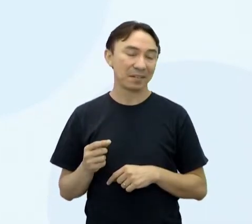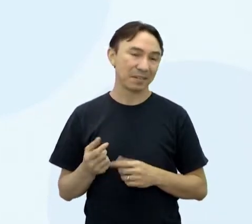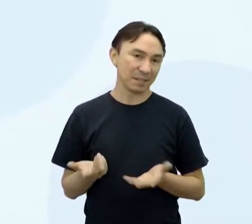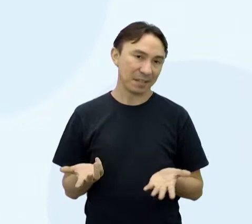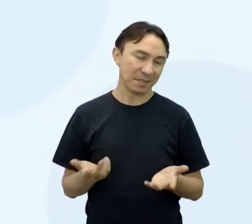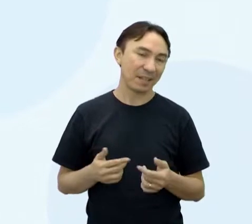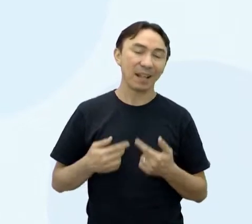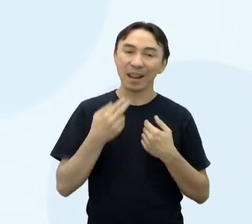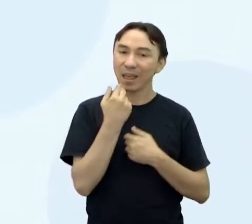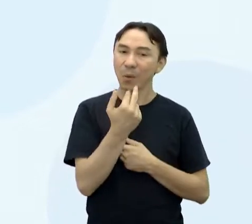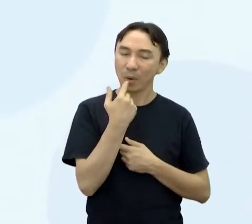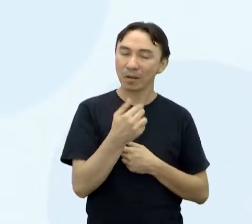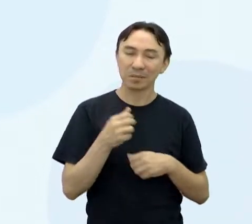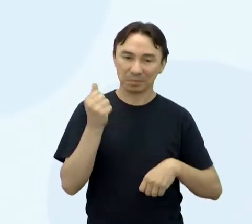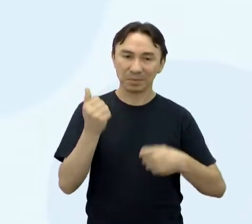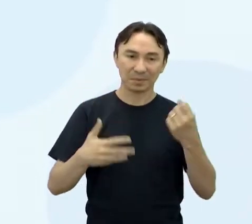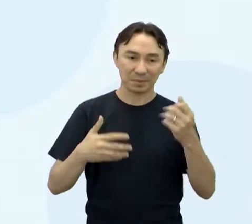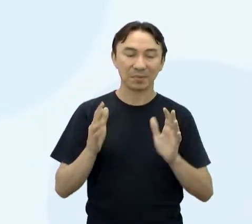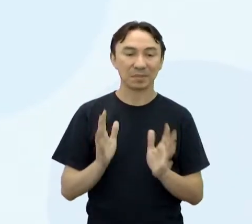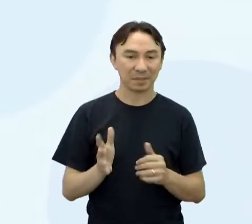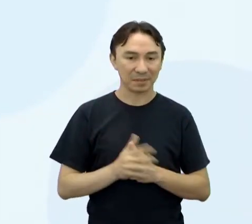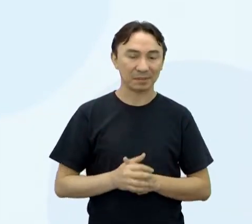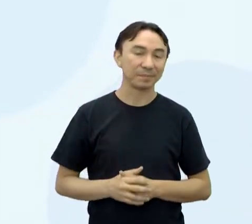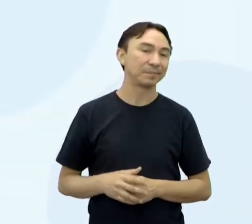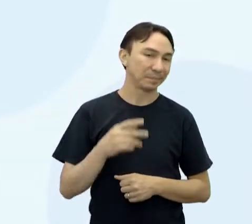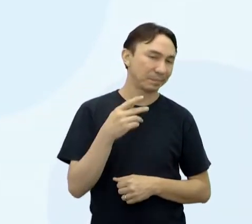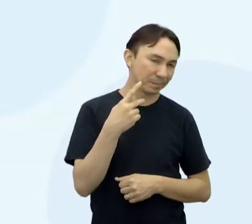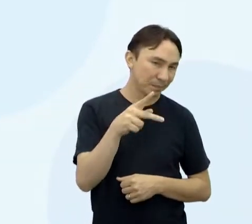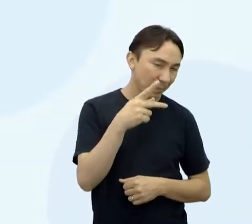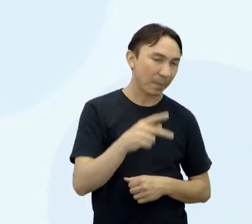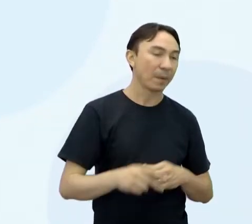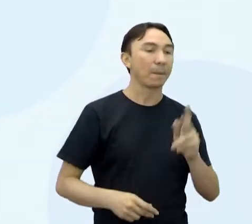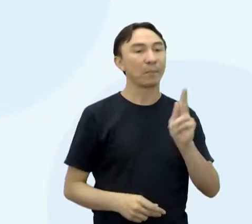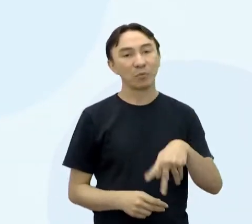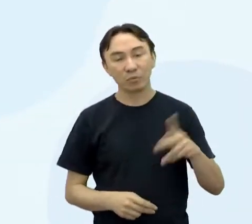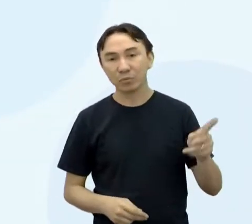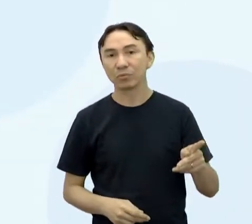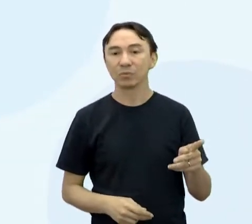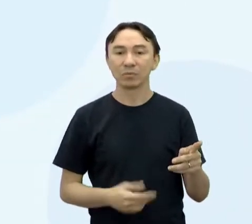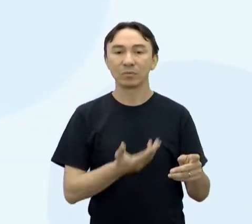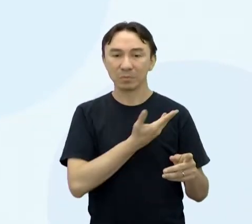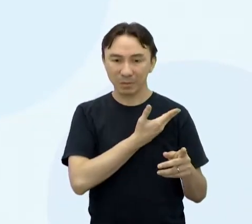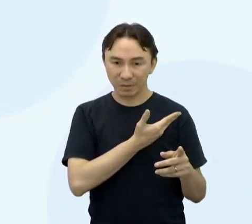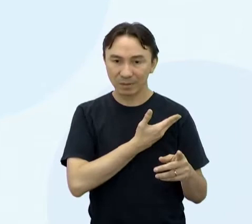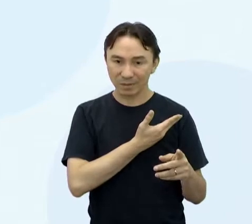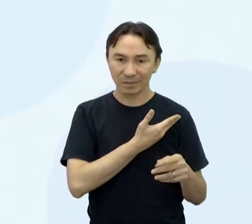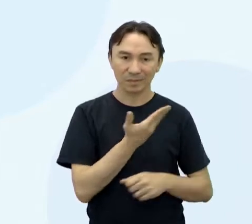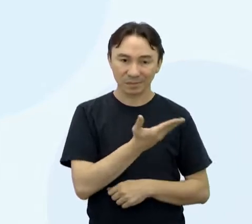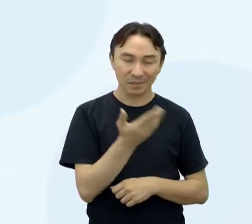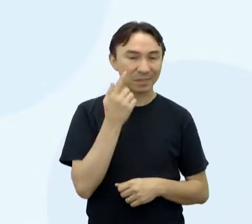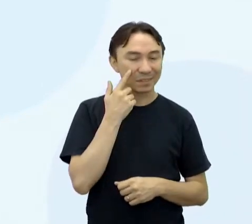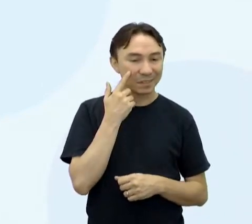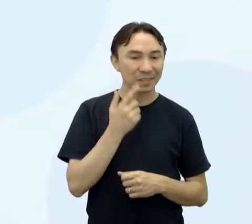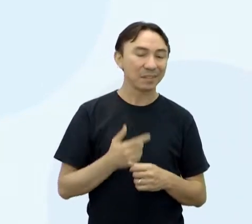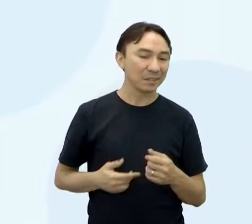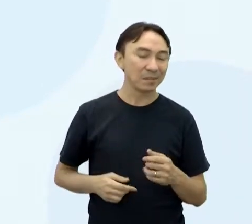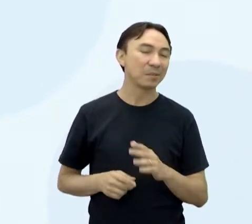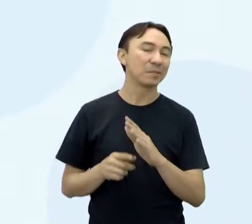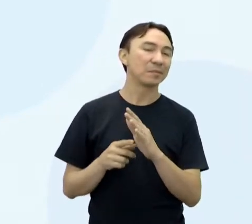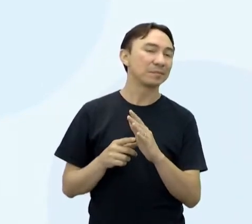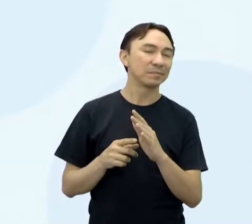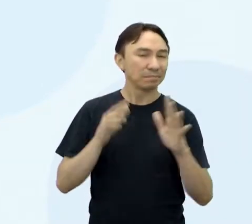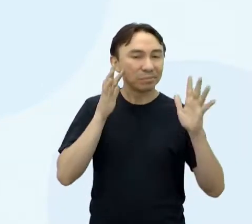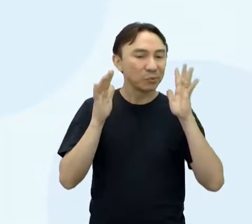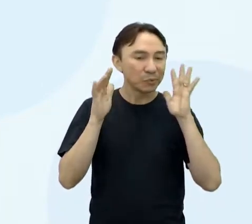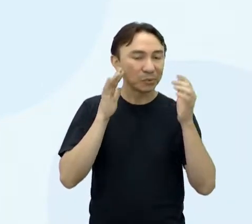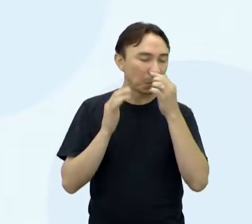também, tá? Então, reflita com seu professor e colega sobre a seguinte afirmativa: o estudo da